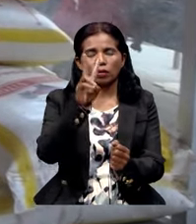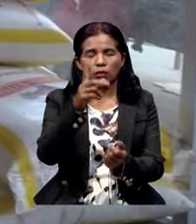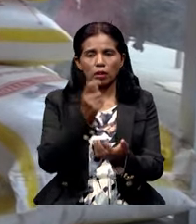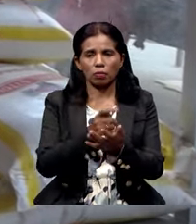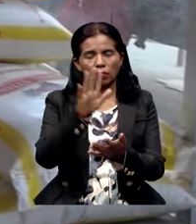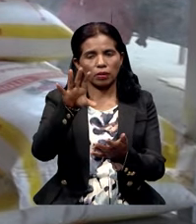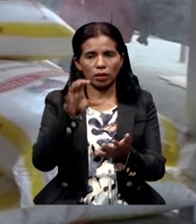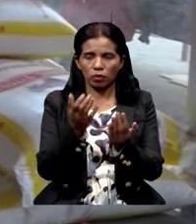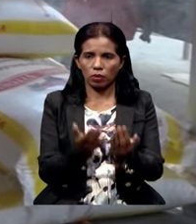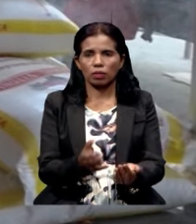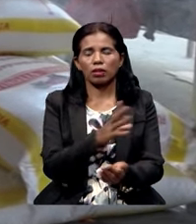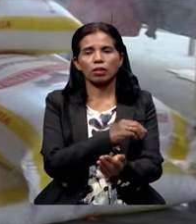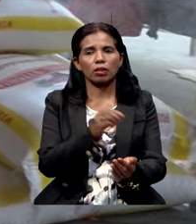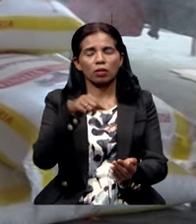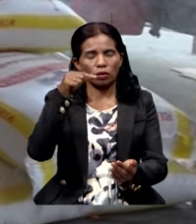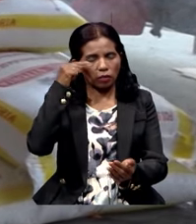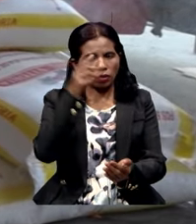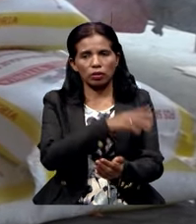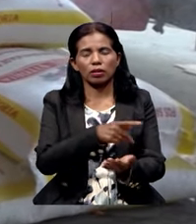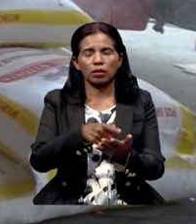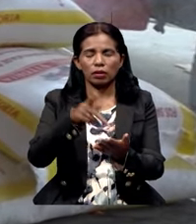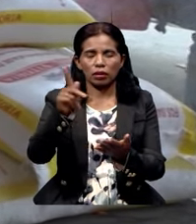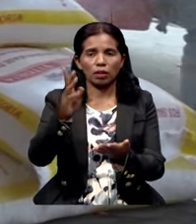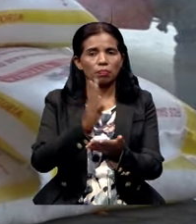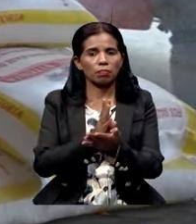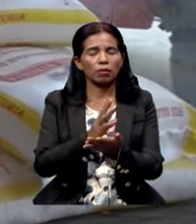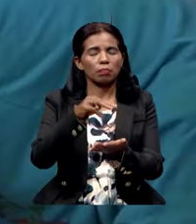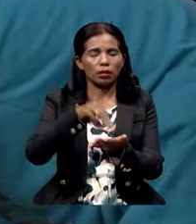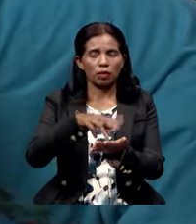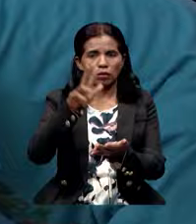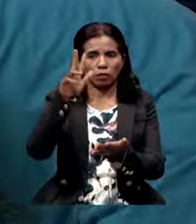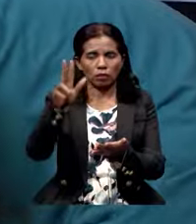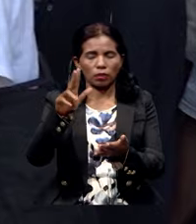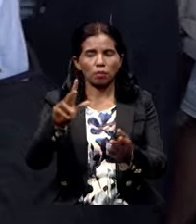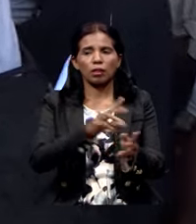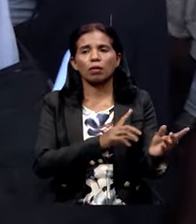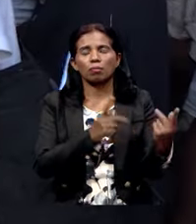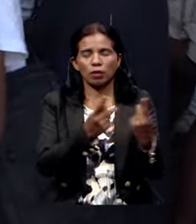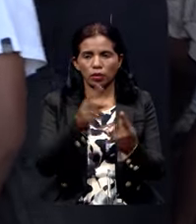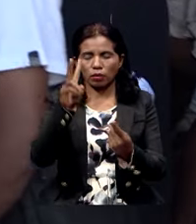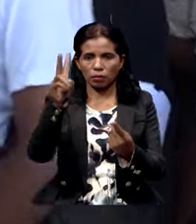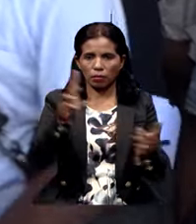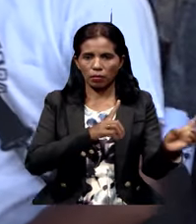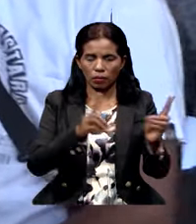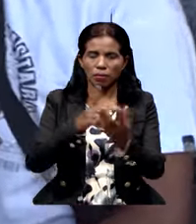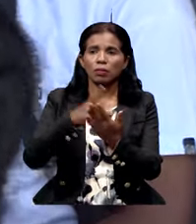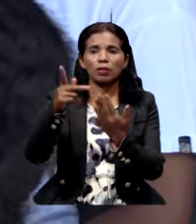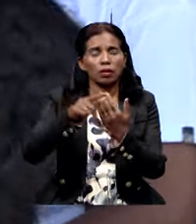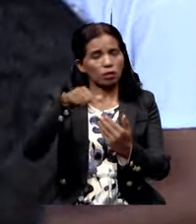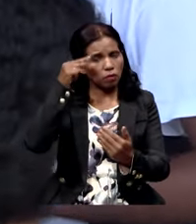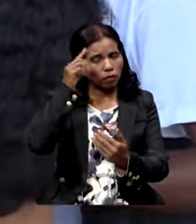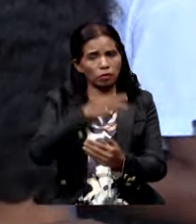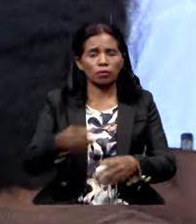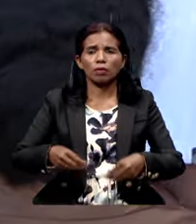da uluk ne, governo sei selu dolar milyang tolu ba empresa rua nebe implementau na programa referen. Maske governo fo na subsidio ba empresa importador